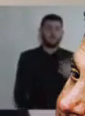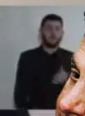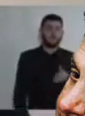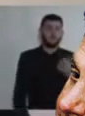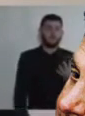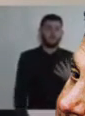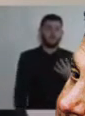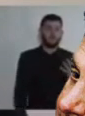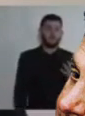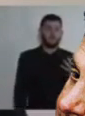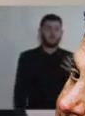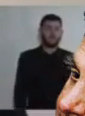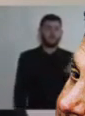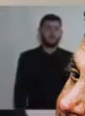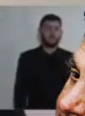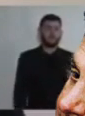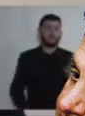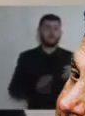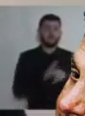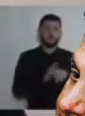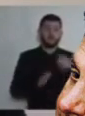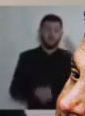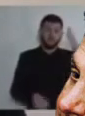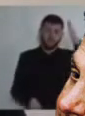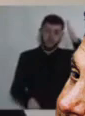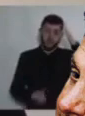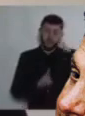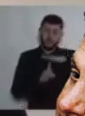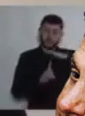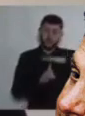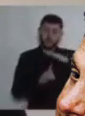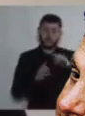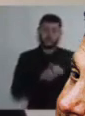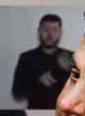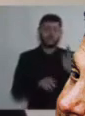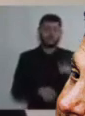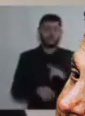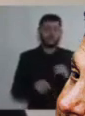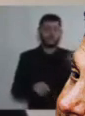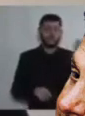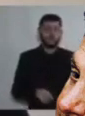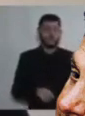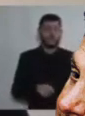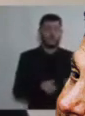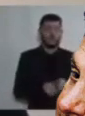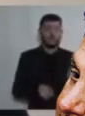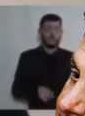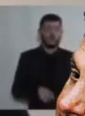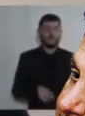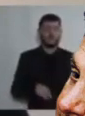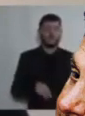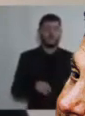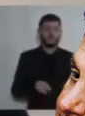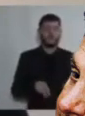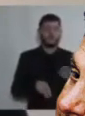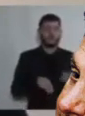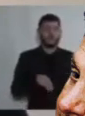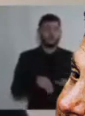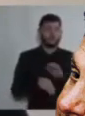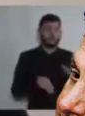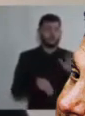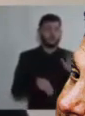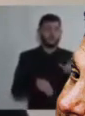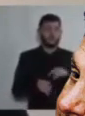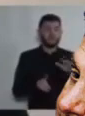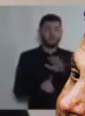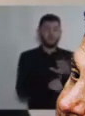do Paraná, o referido magistrado, para além de influenciar de forma direta e relevante o resultado da